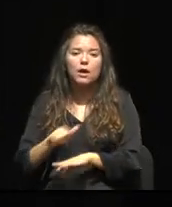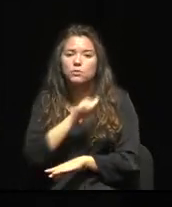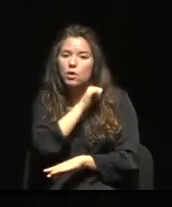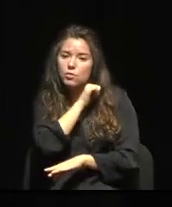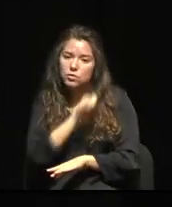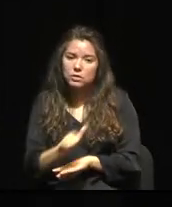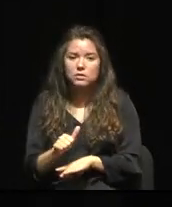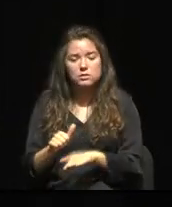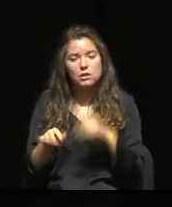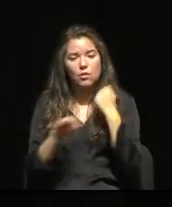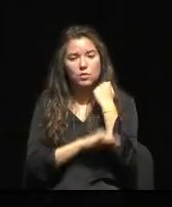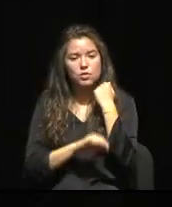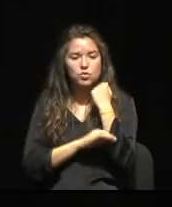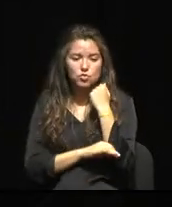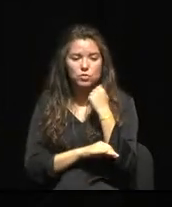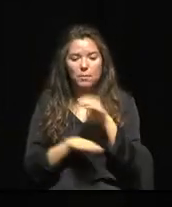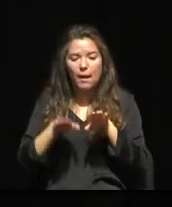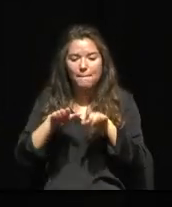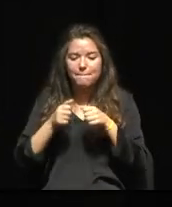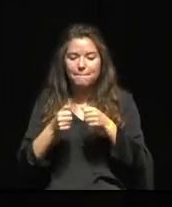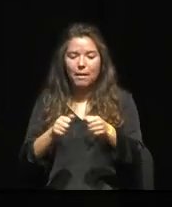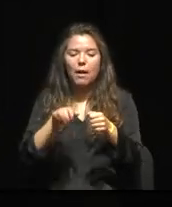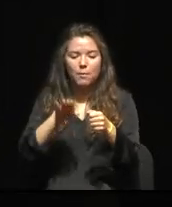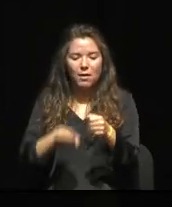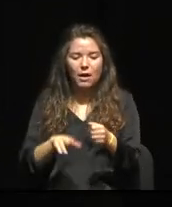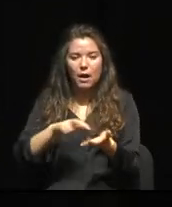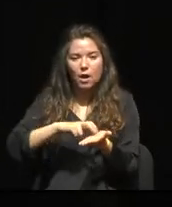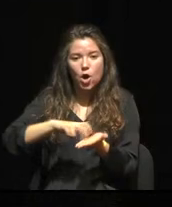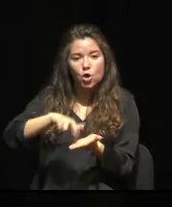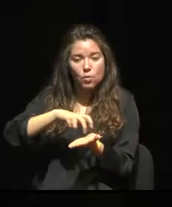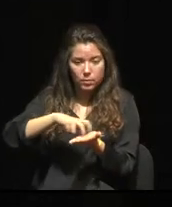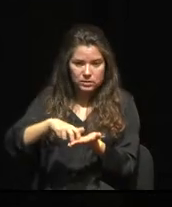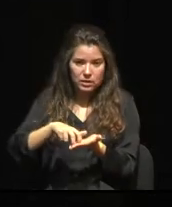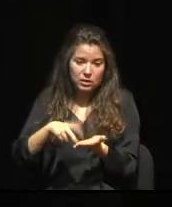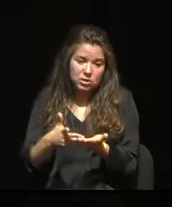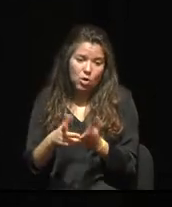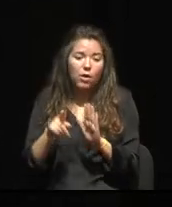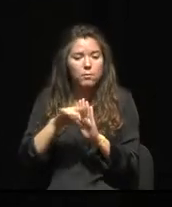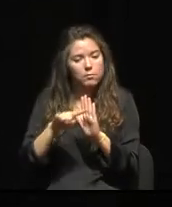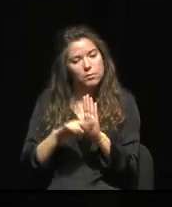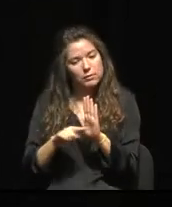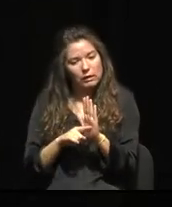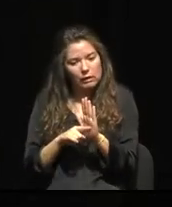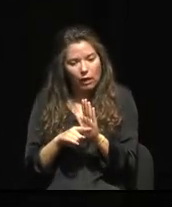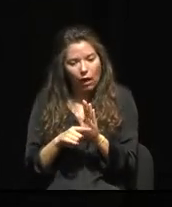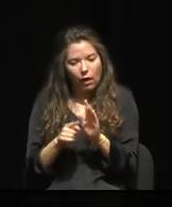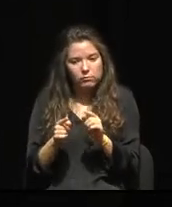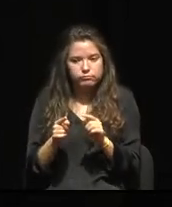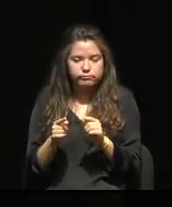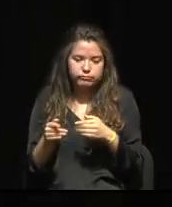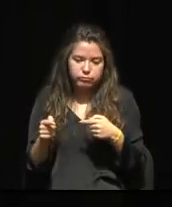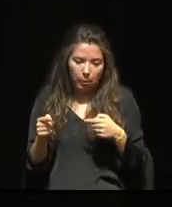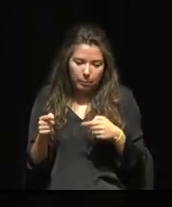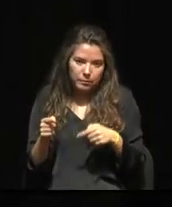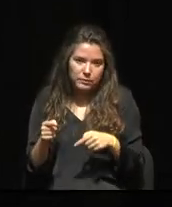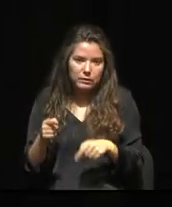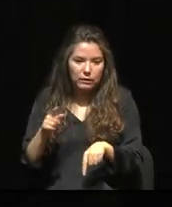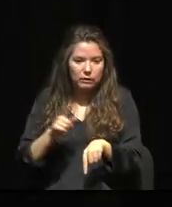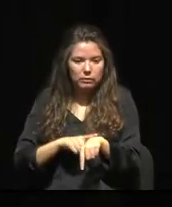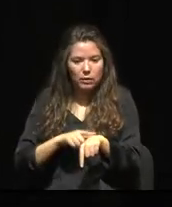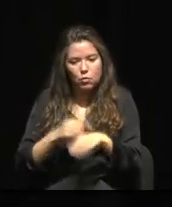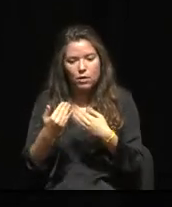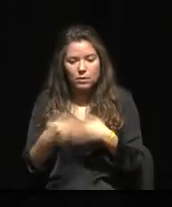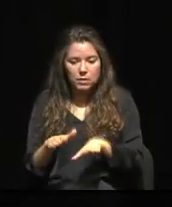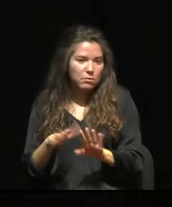estacionamento nos passeios ainda que esta possa ser uma Medida Provisória como foi anunciada o pan não pode concordar com esta maneira de